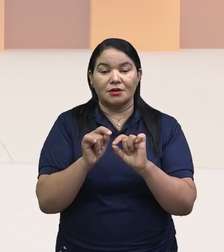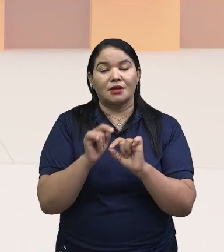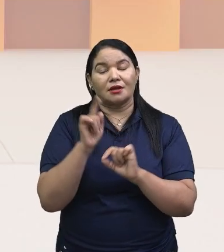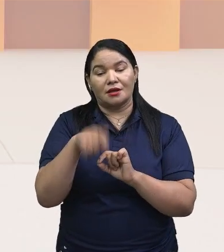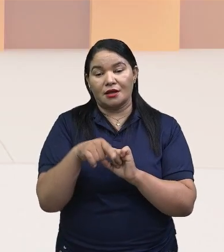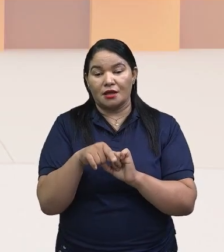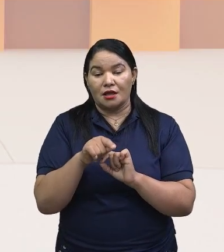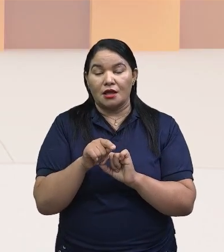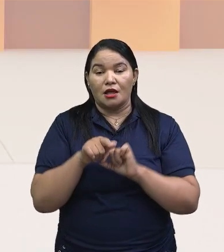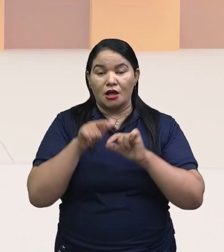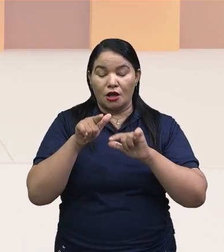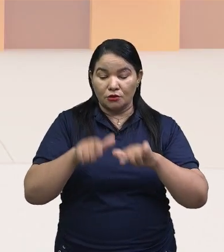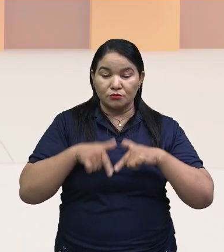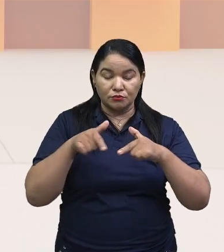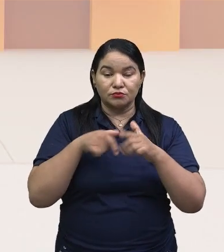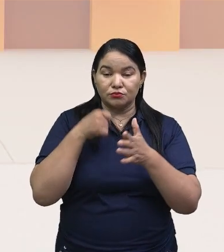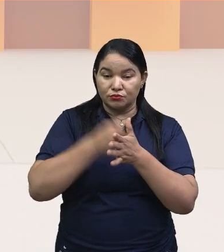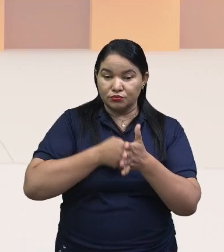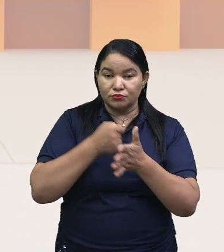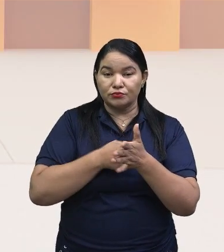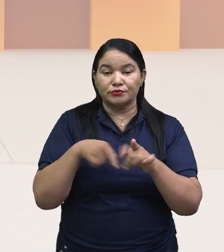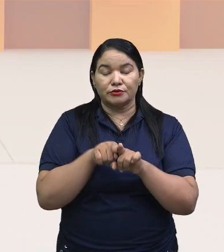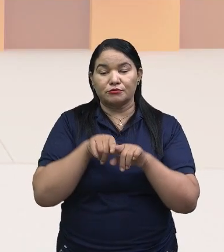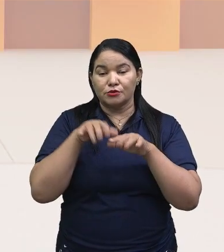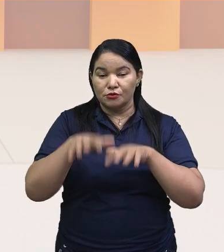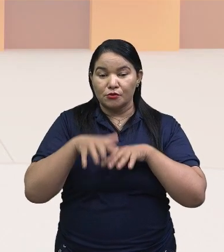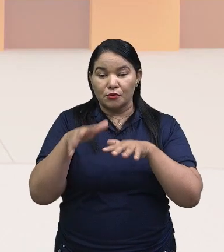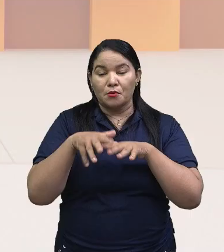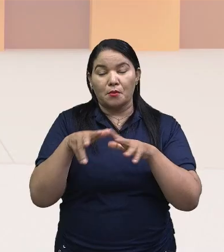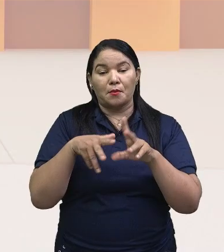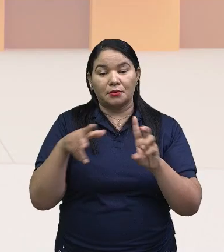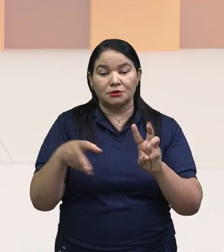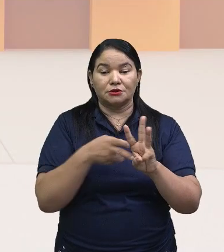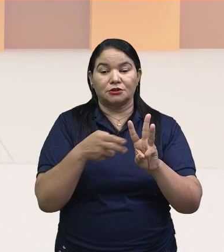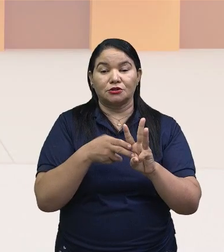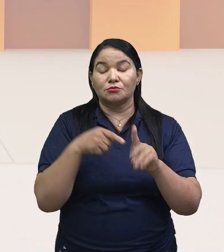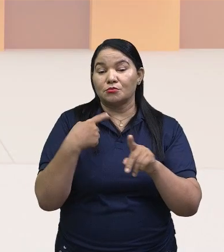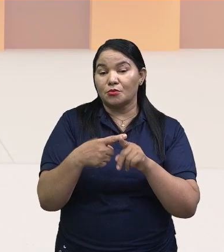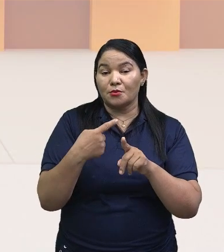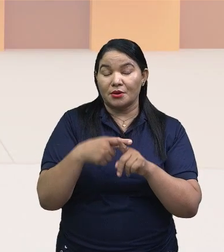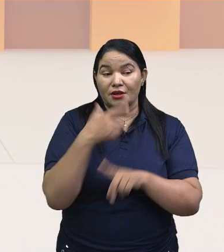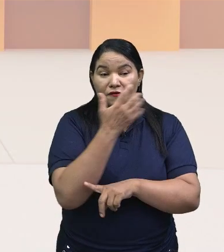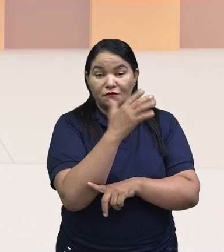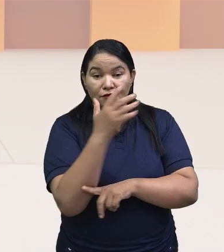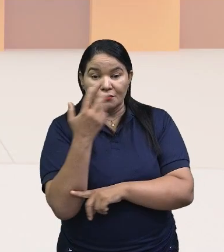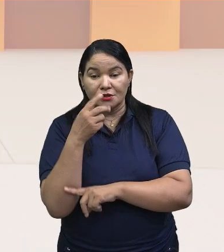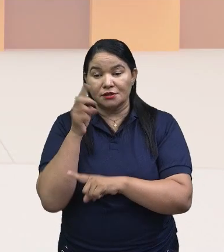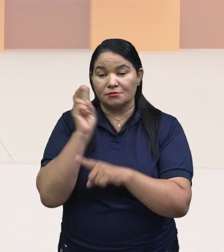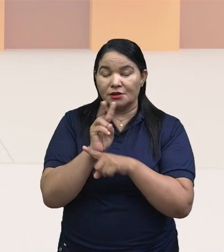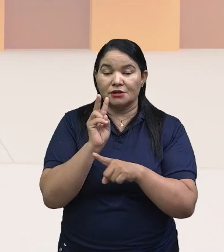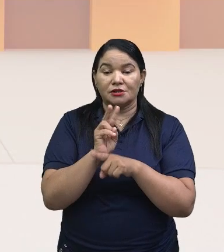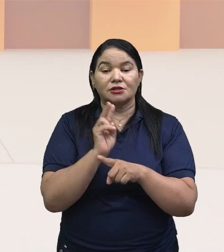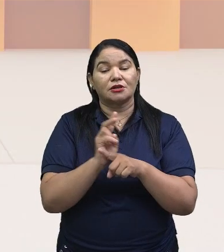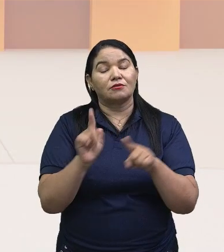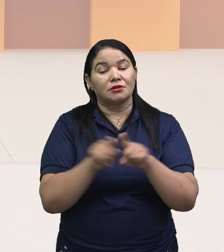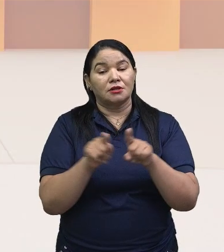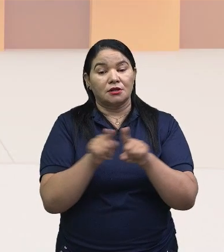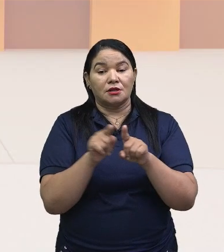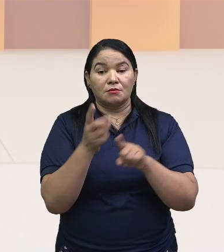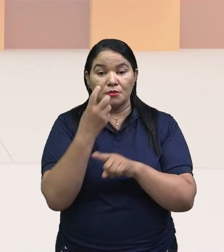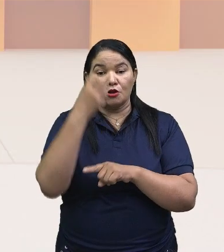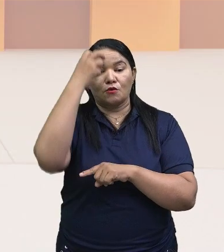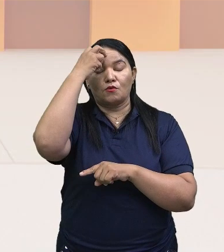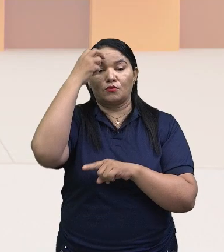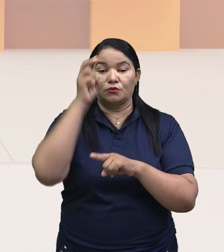luta dos movimentos indígenas, já que a preservação da floresta, além da cultura indígena, é uma pauta que